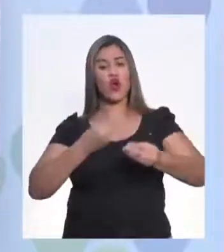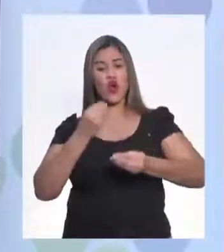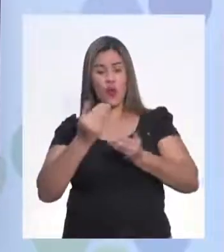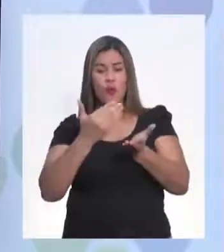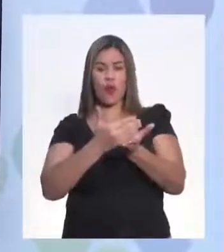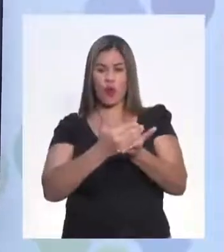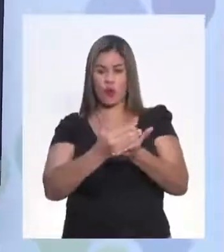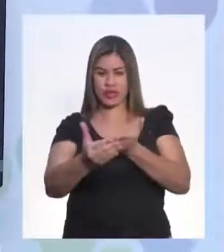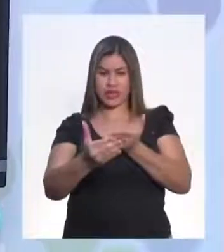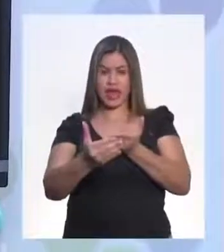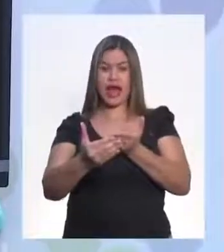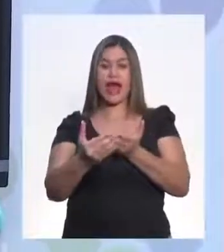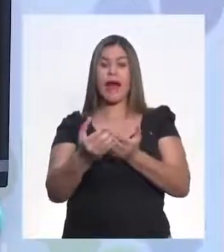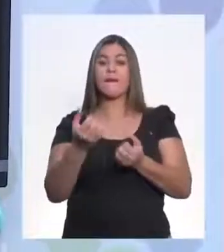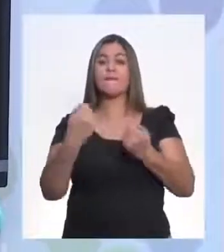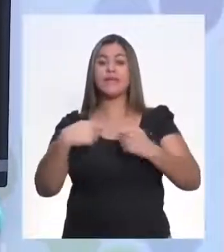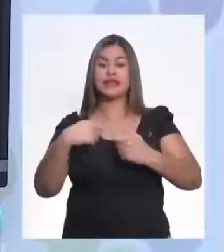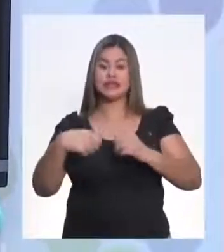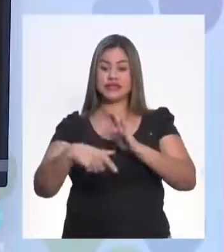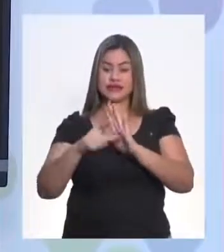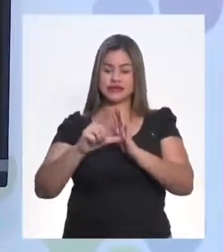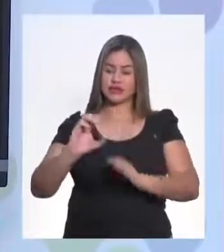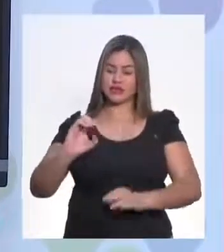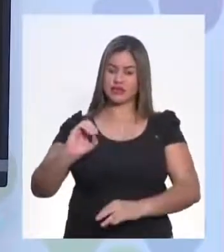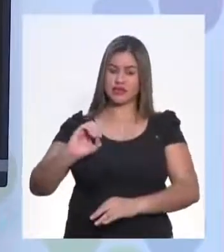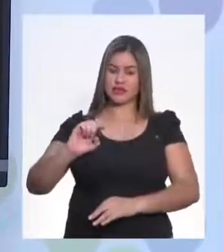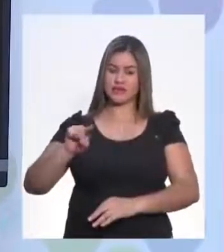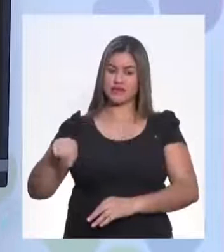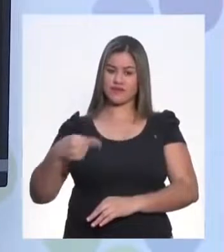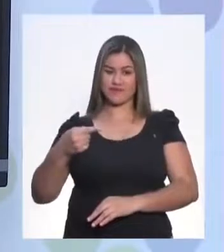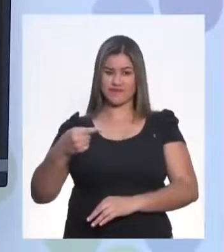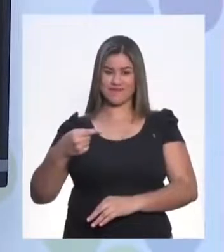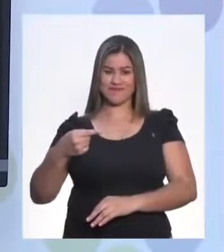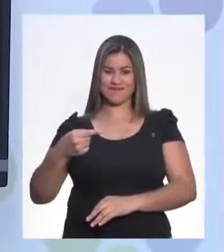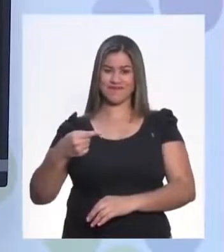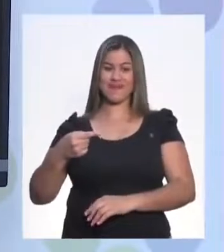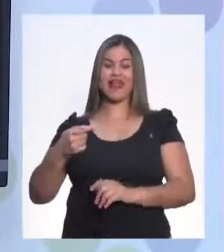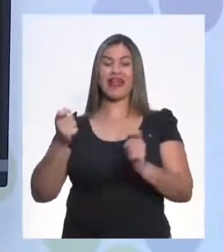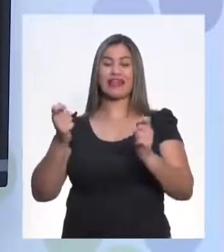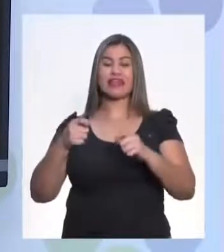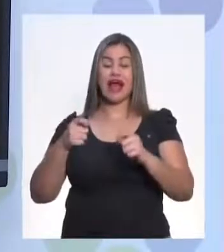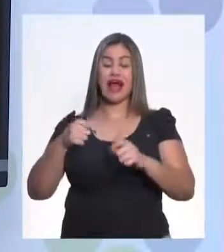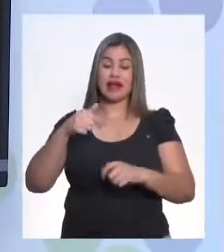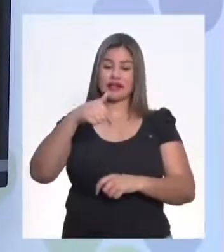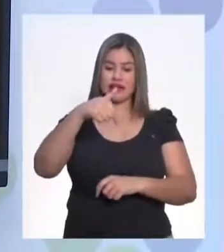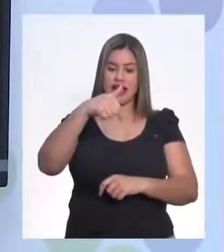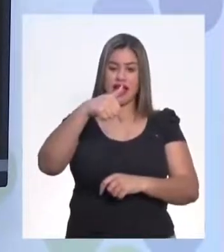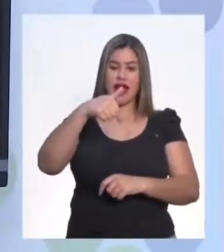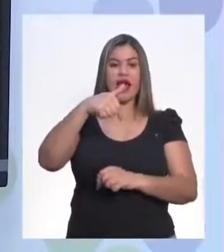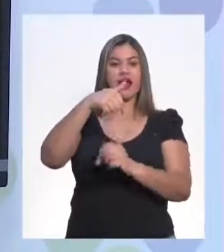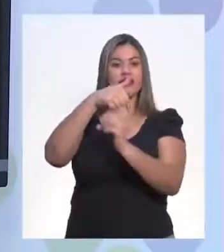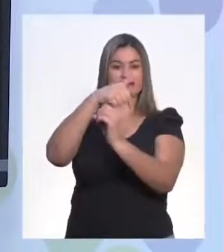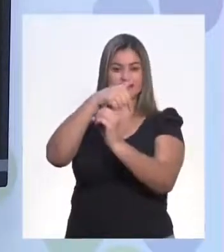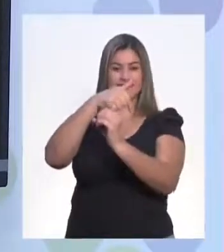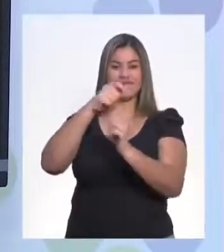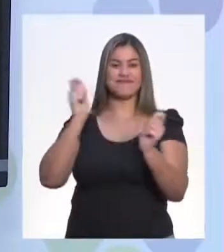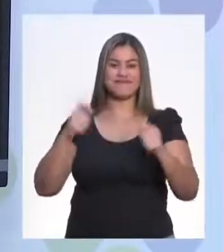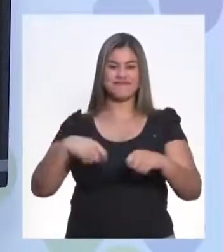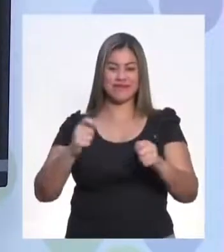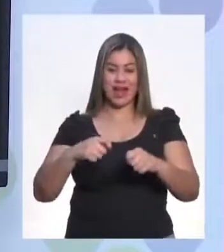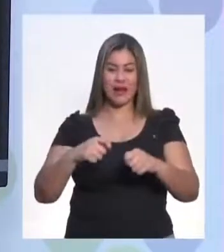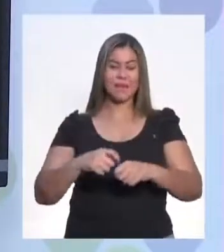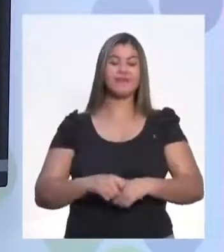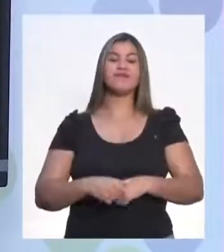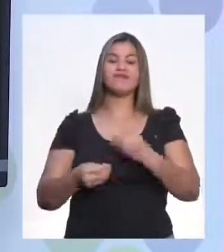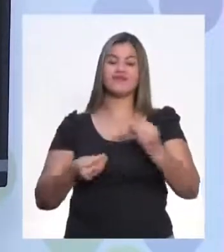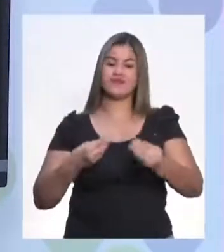começar a conta, nós colocamos aqui o 0, para poder acrescentar um 0 ao lado do 7. Virou